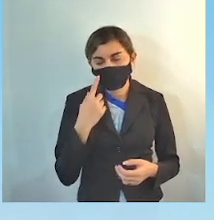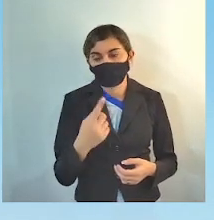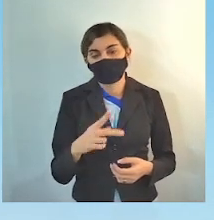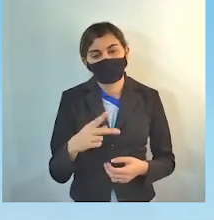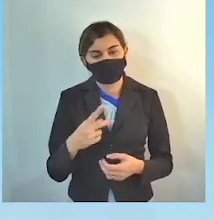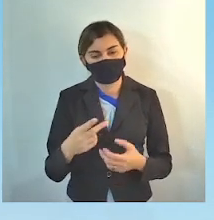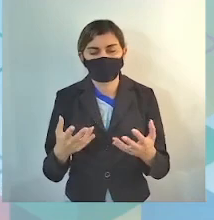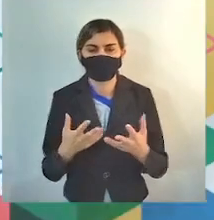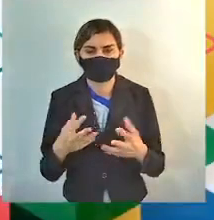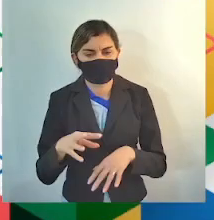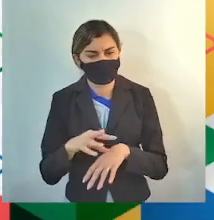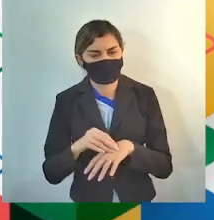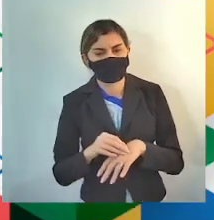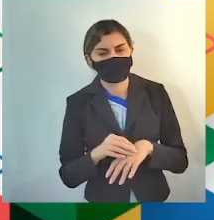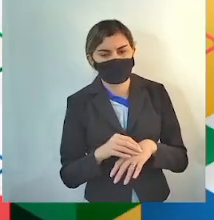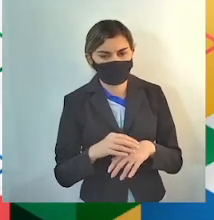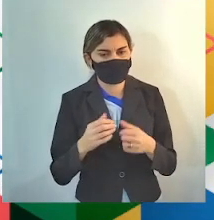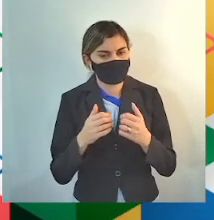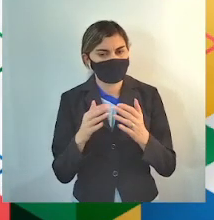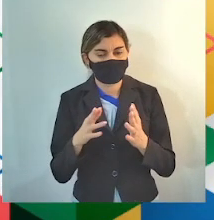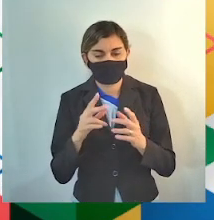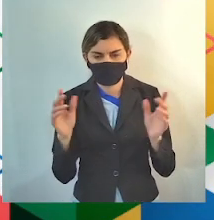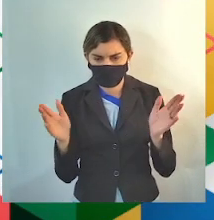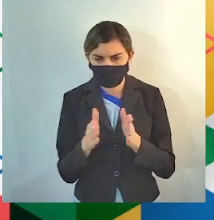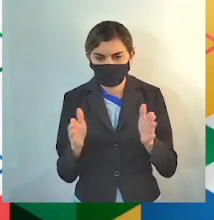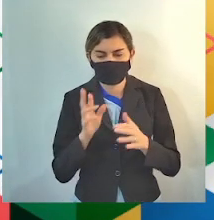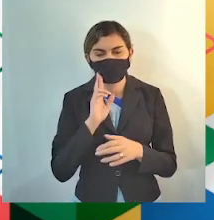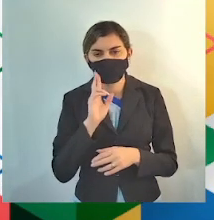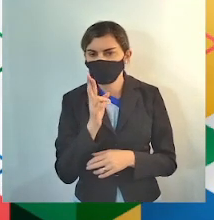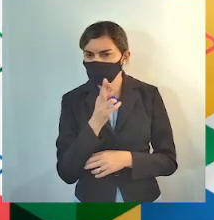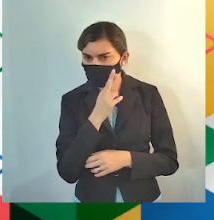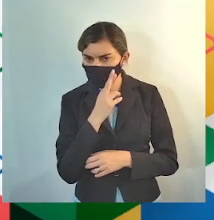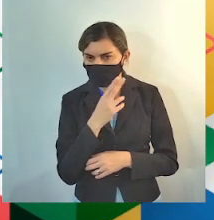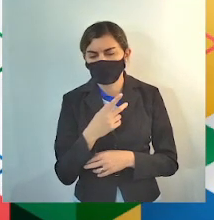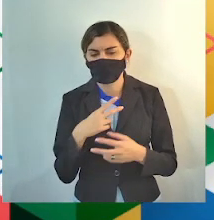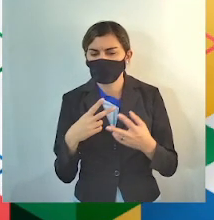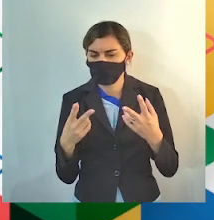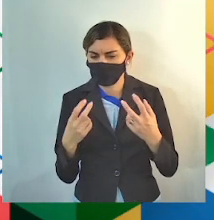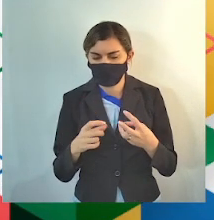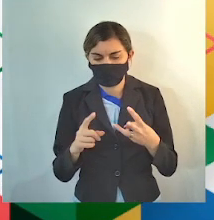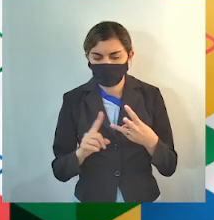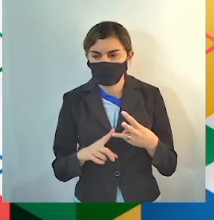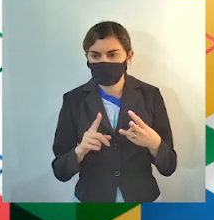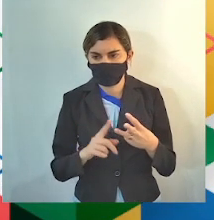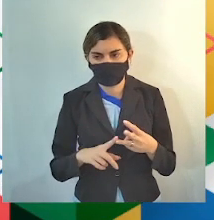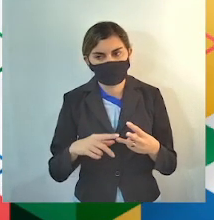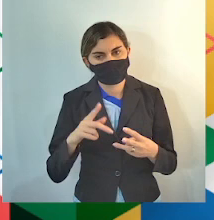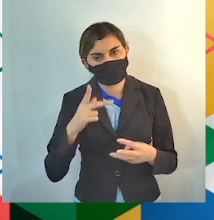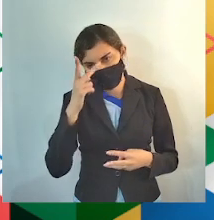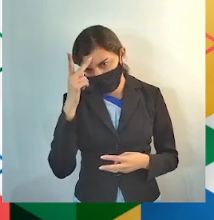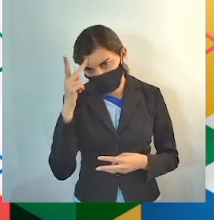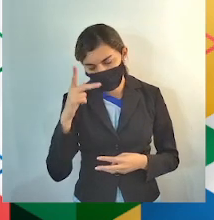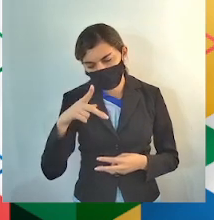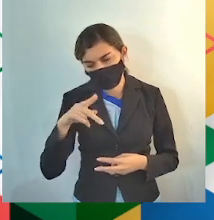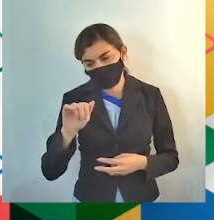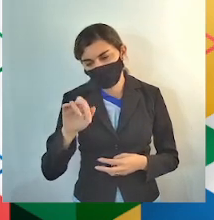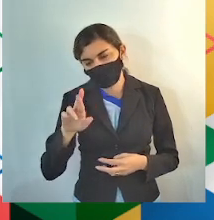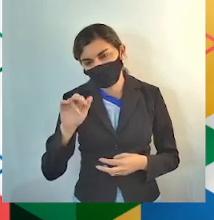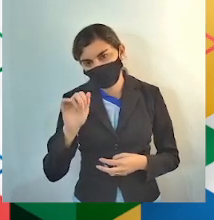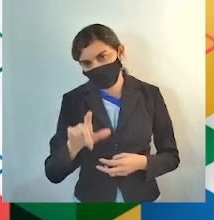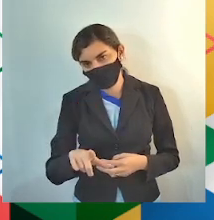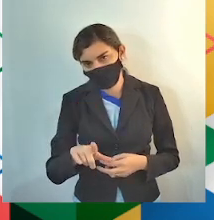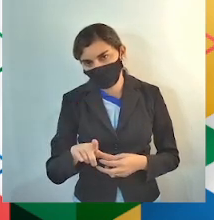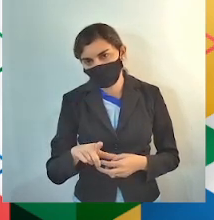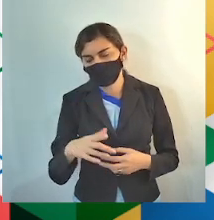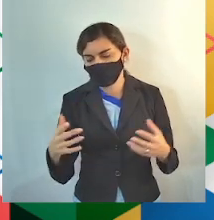Eles querem abrir um pequeno restaurante. Então, terceira pessoa do plural,